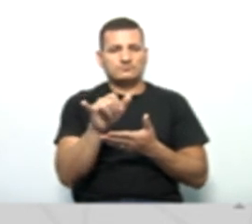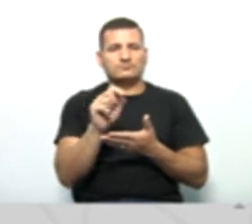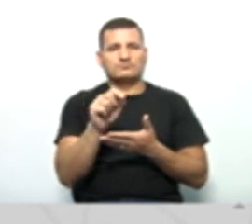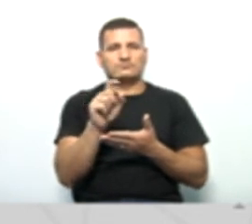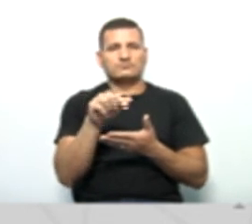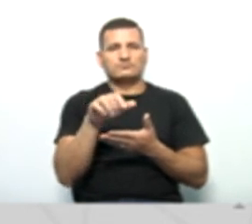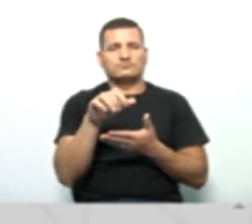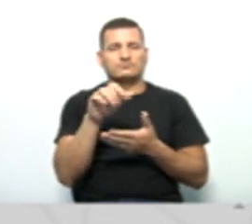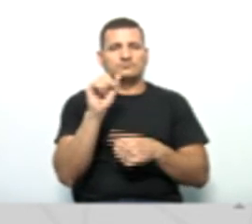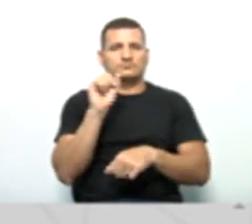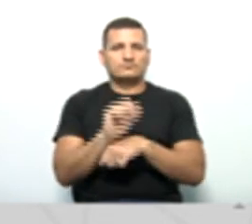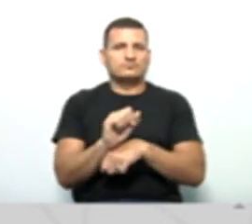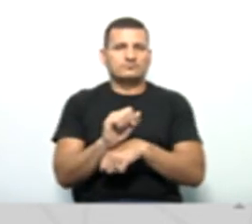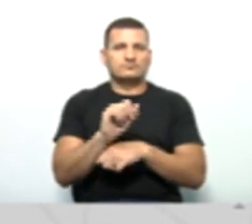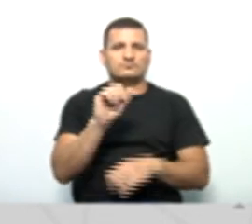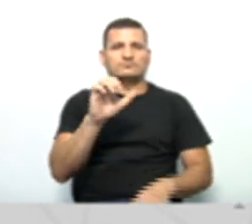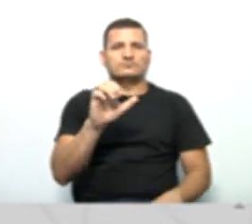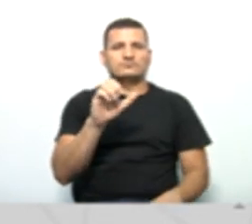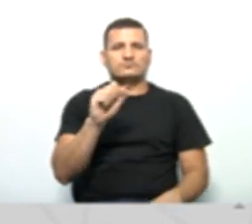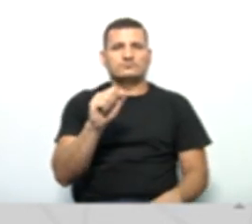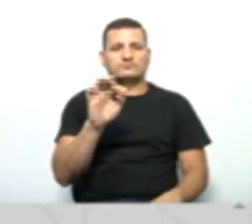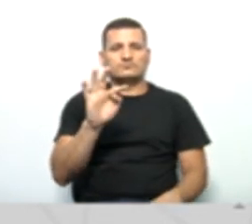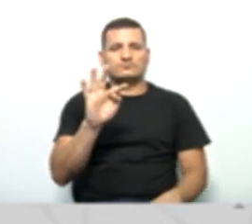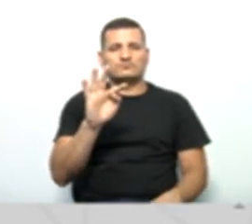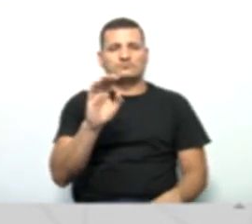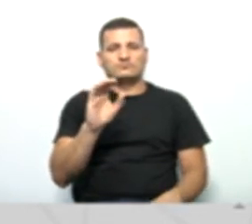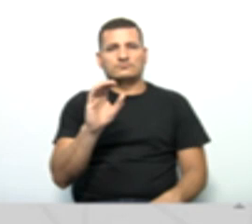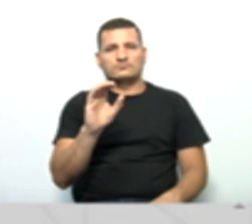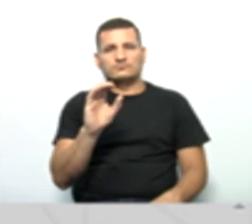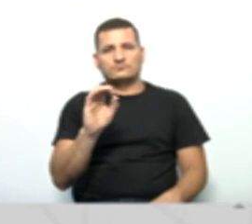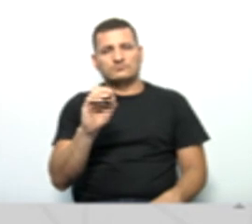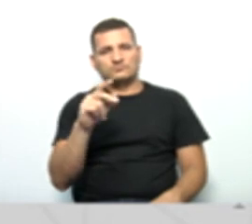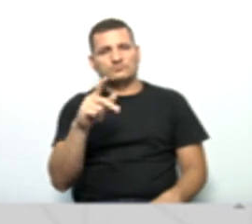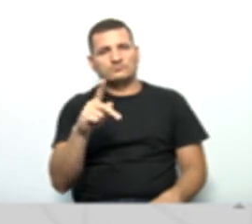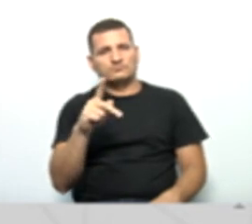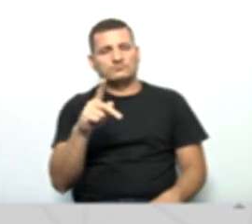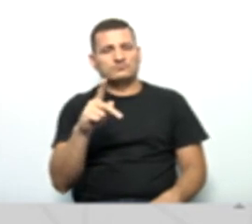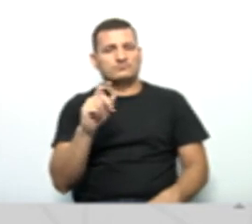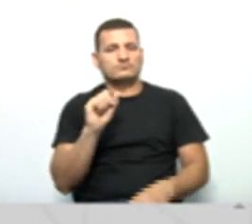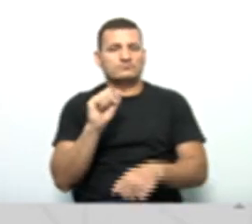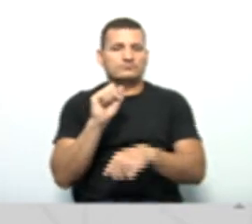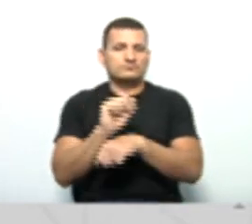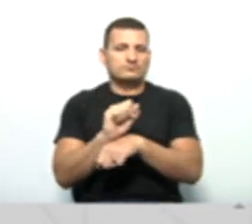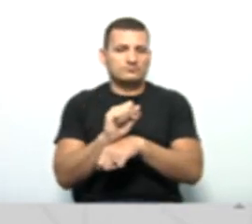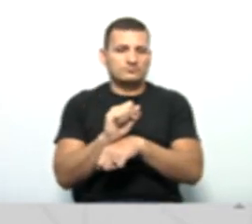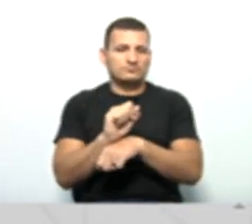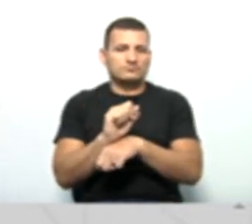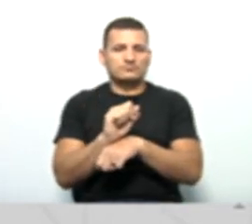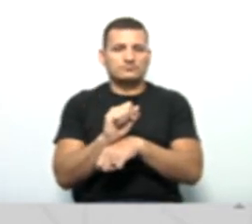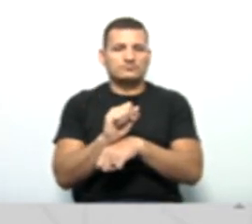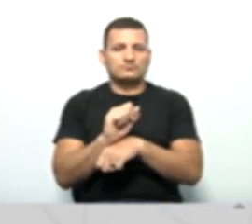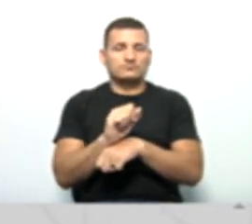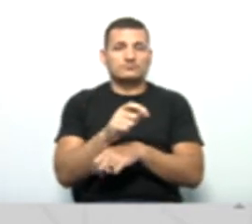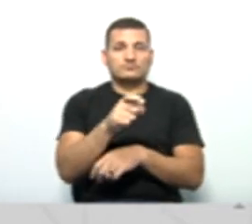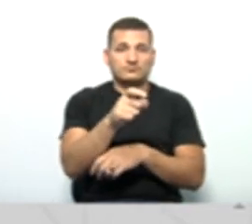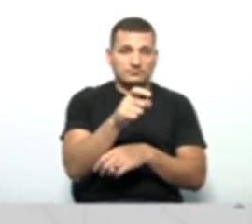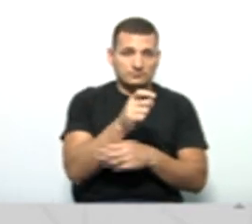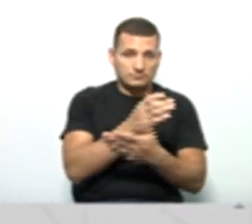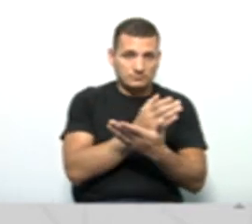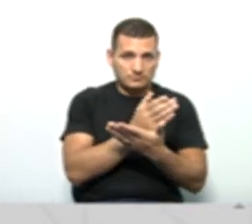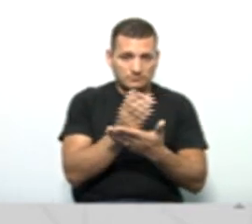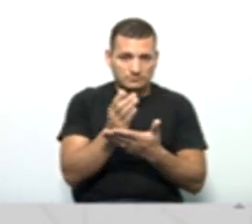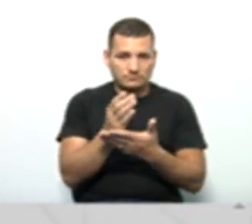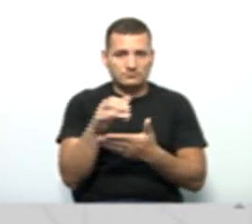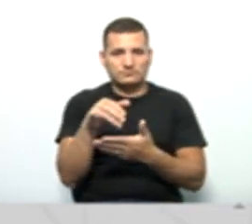stop, parar. Esse aqui, Y aqui, é o parar. Então, aqui é o início e aqui é onde vai parar, é o